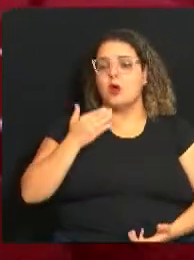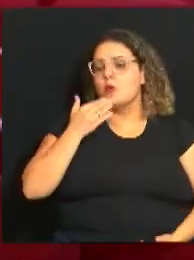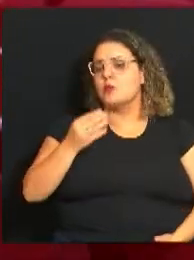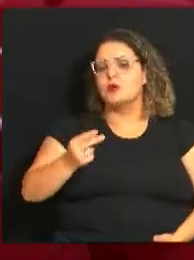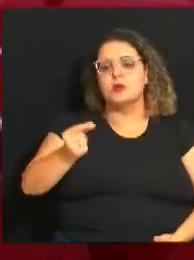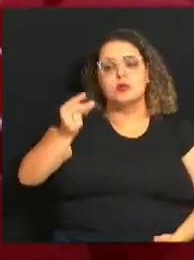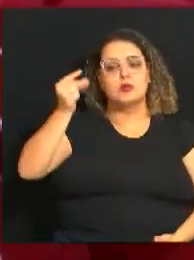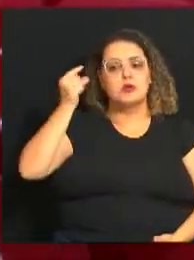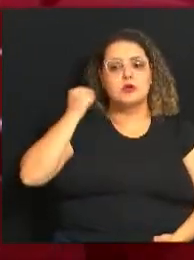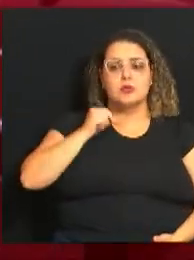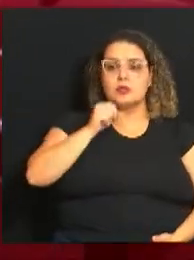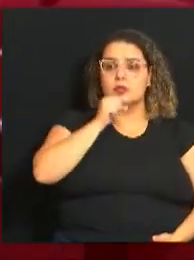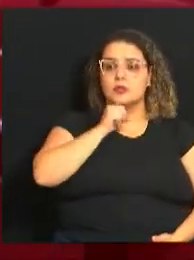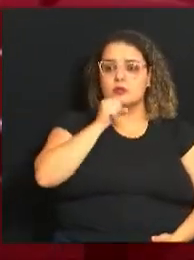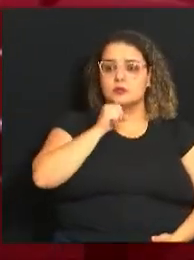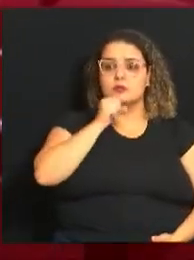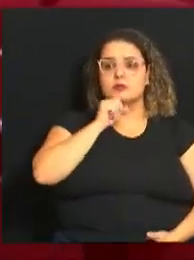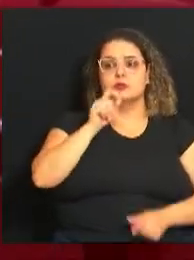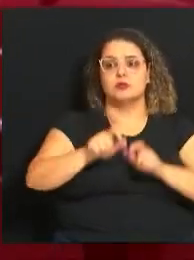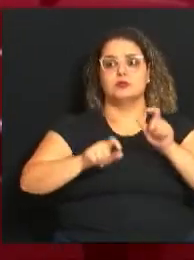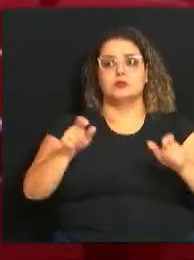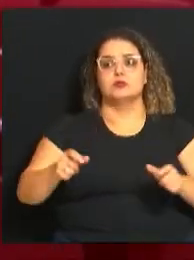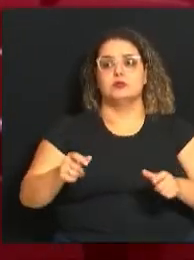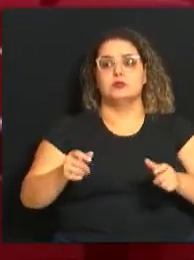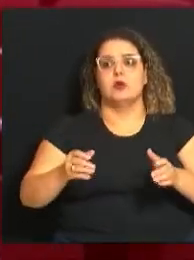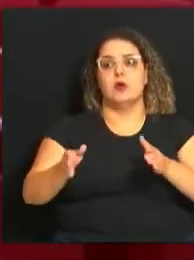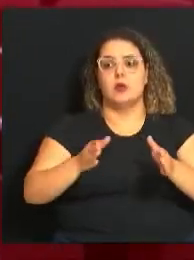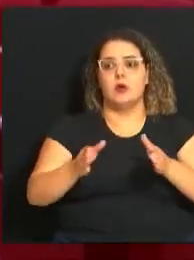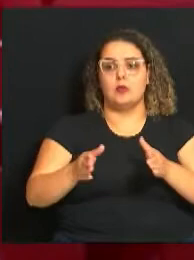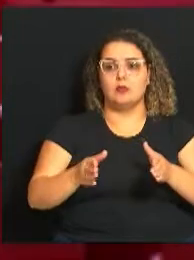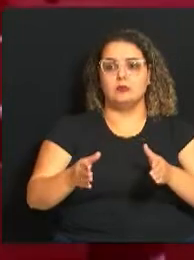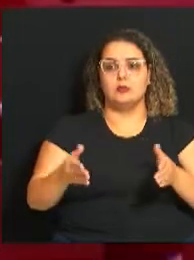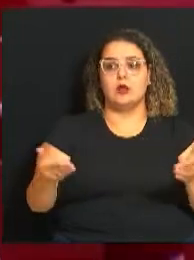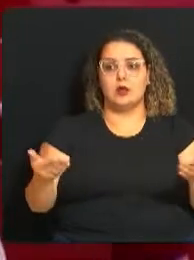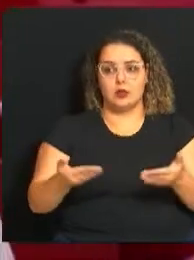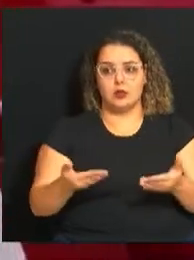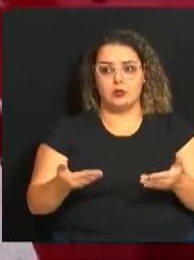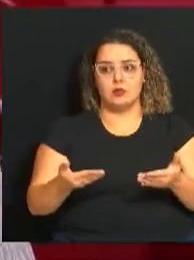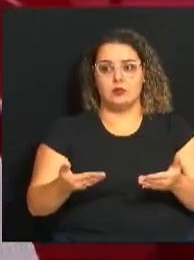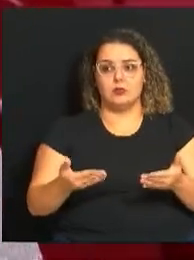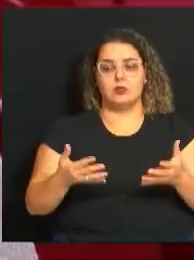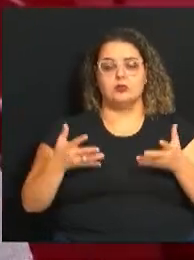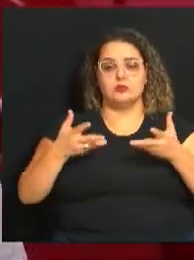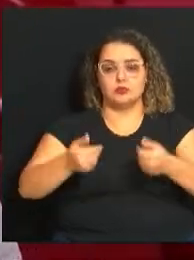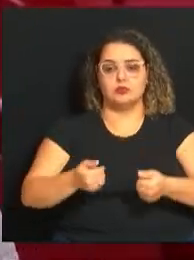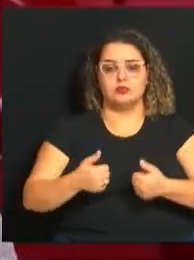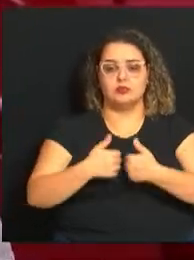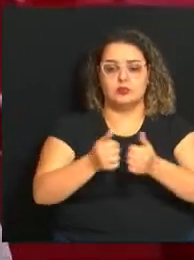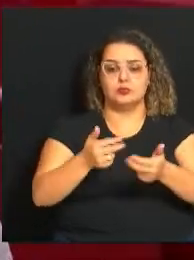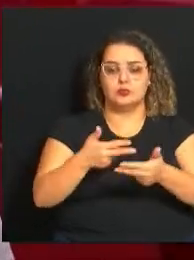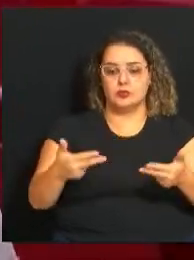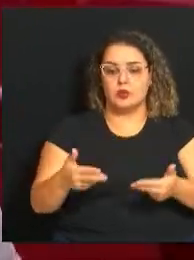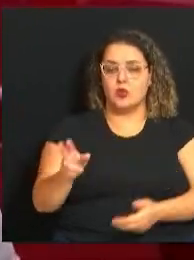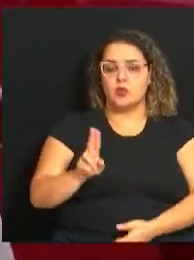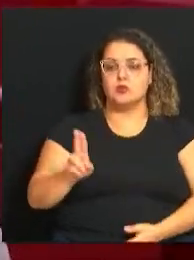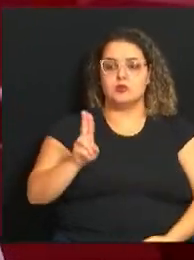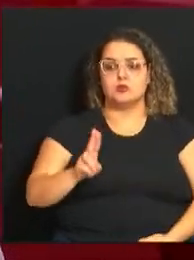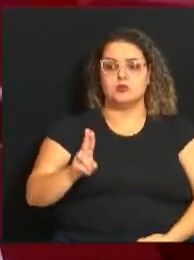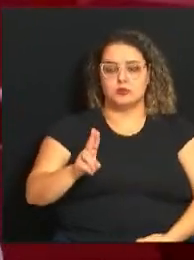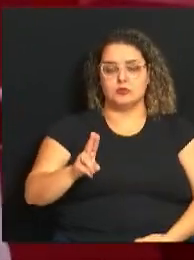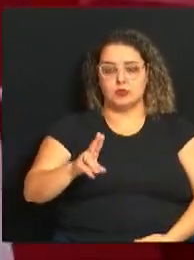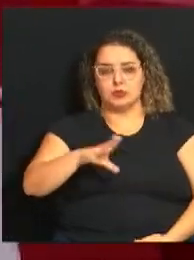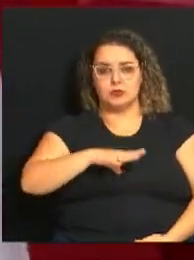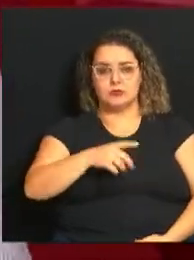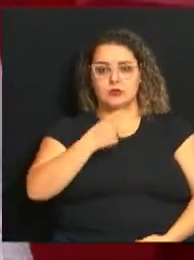porque hoje em dia, nessa atual conjuntura do transporte público da cidade de Campinas, a gente